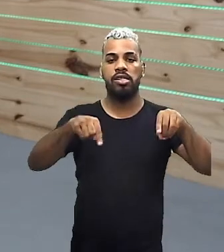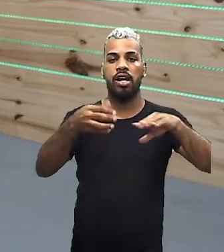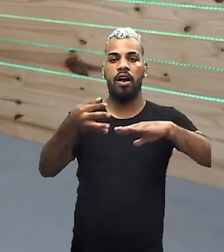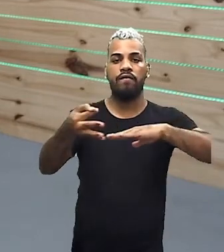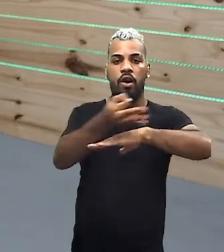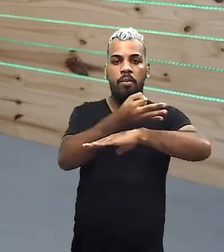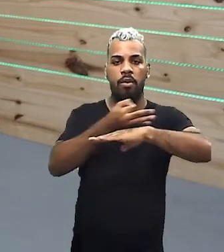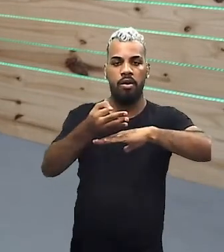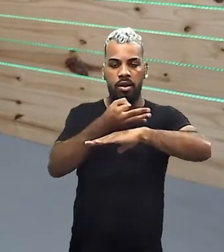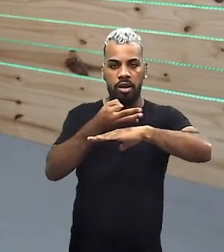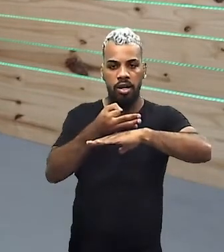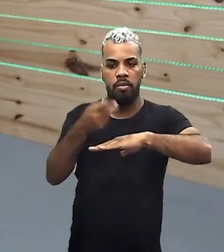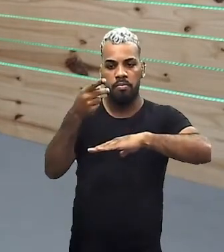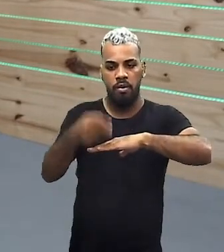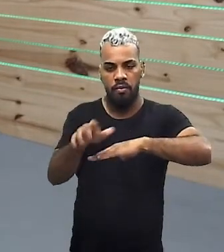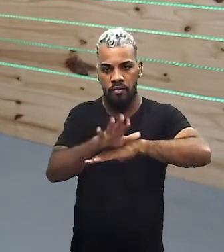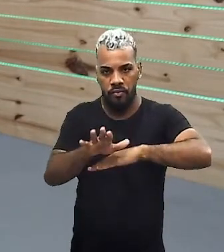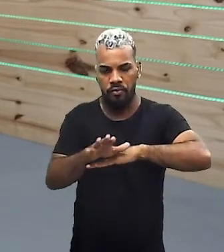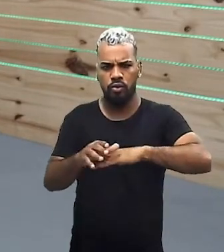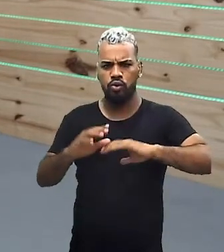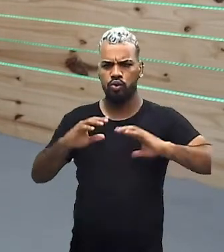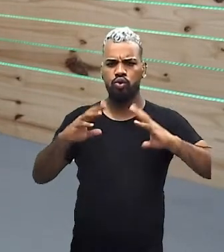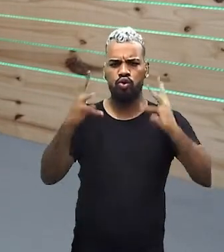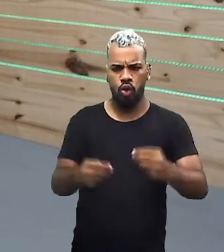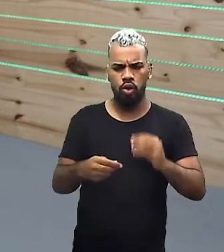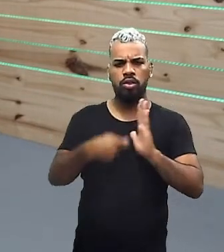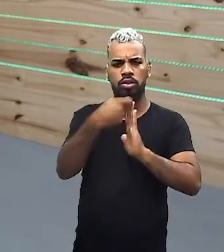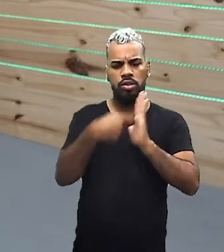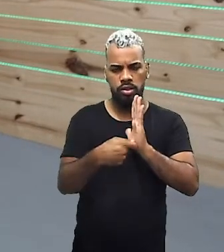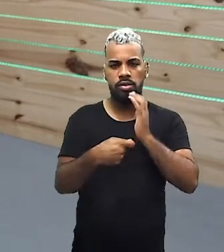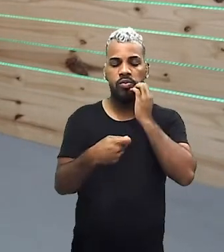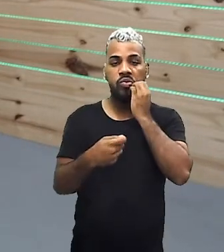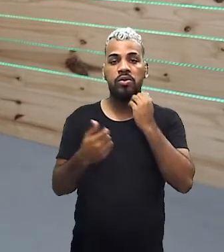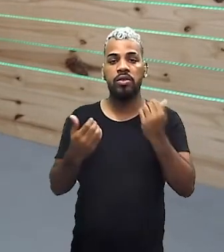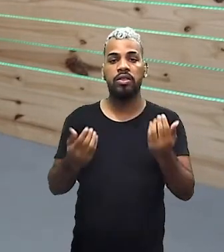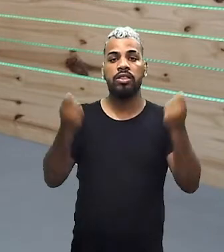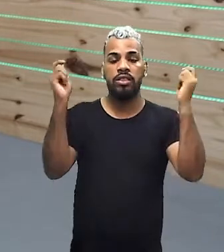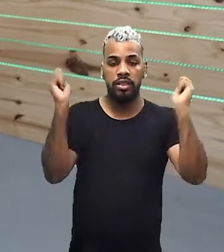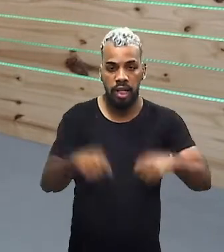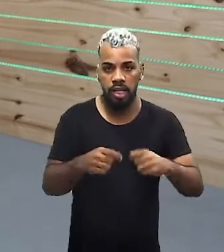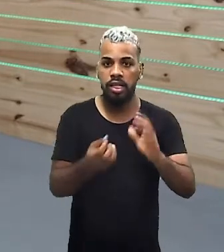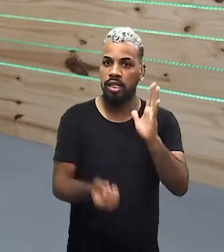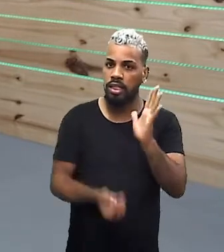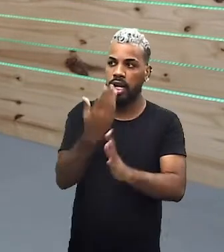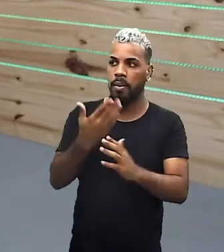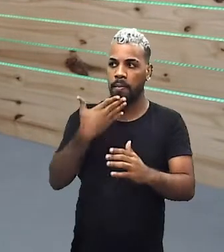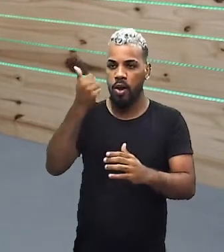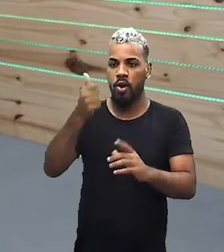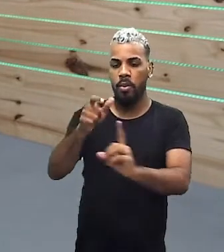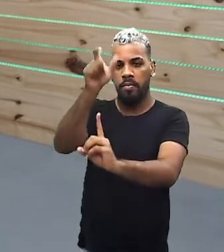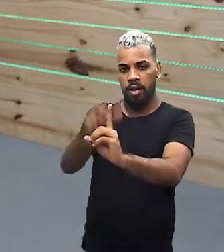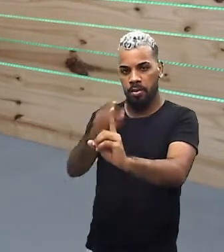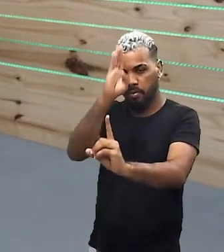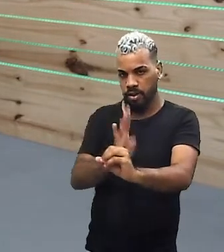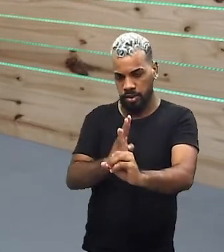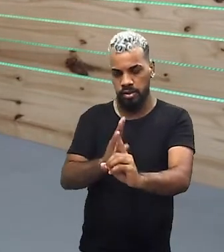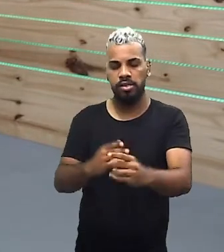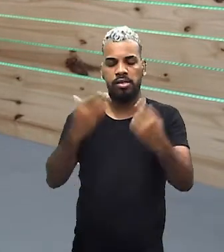coloquial, o regionalismo, a obra toda é montada nisso aí, para que se possa, então, criar melhor a personagem